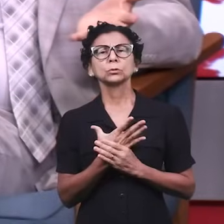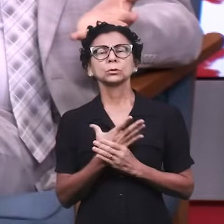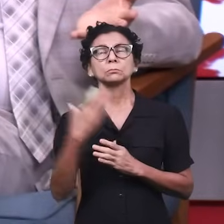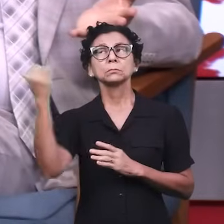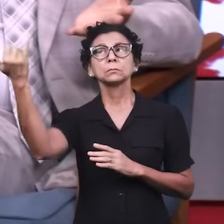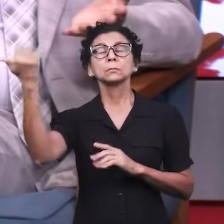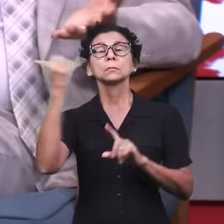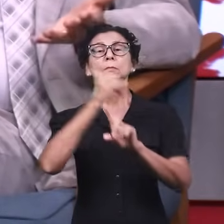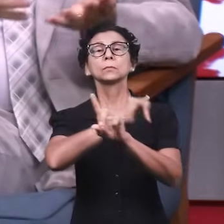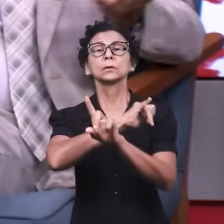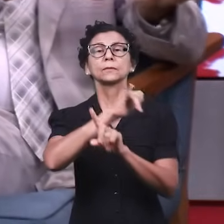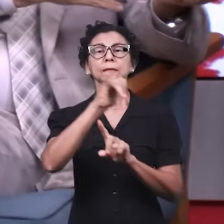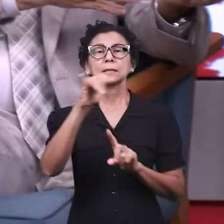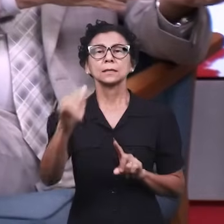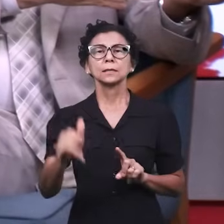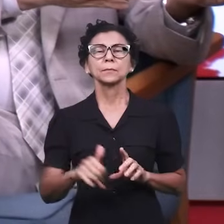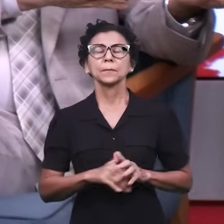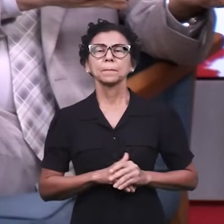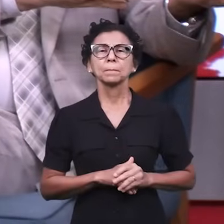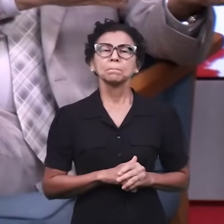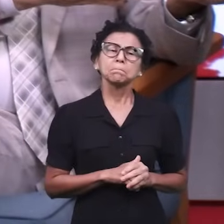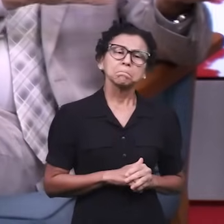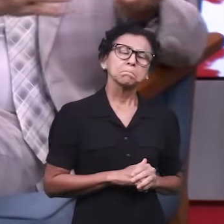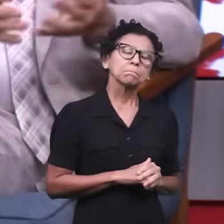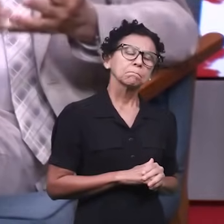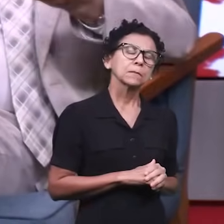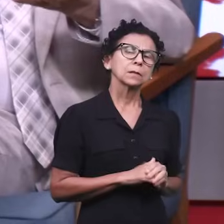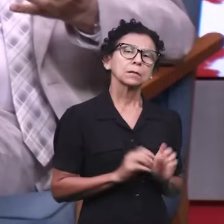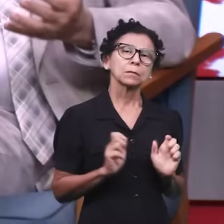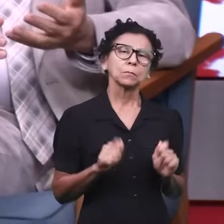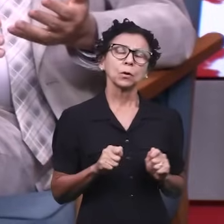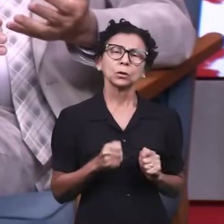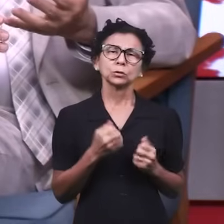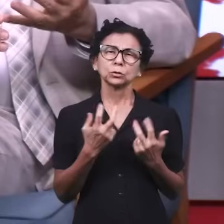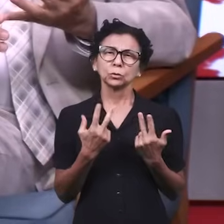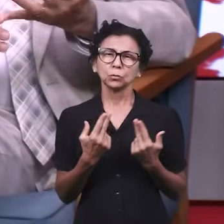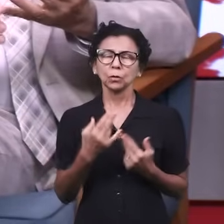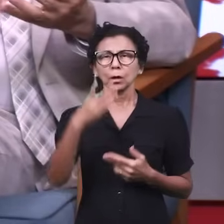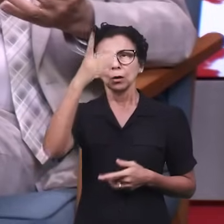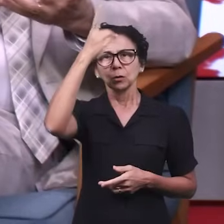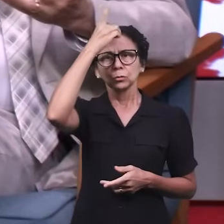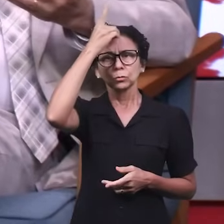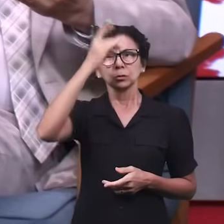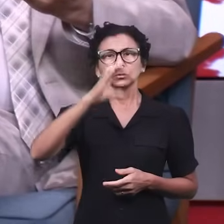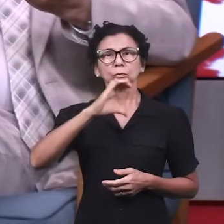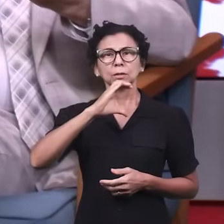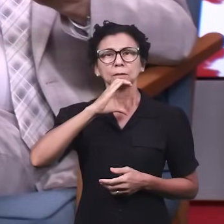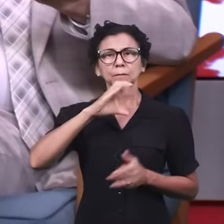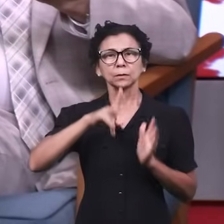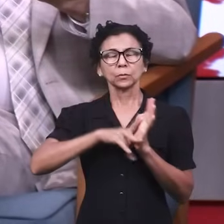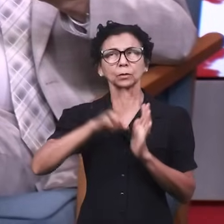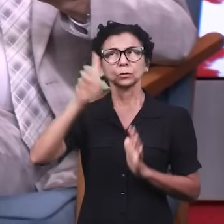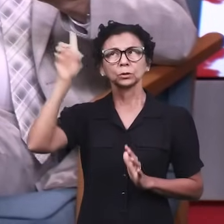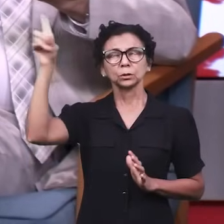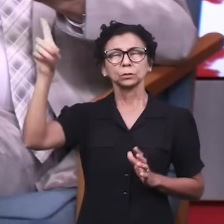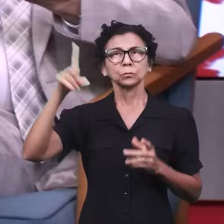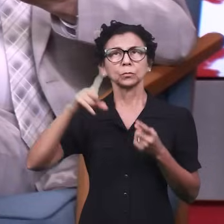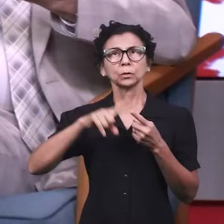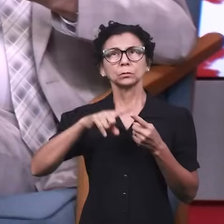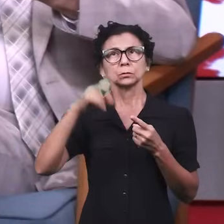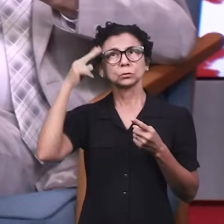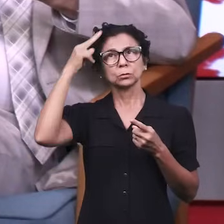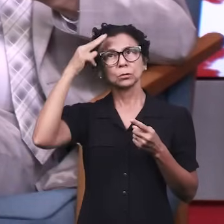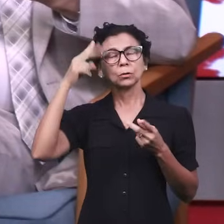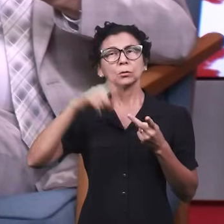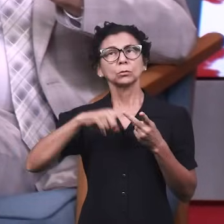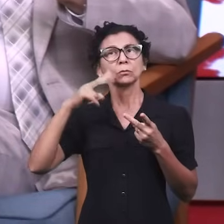através, né, como lá no dom de ciências, pode vir através de um sonho, pode vir através de uma visão, pode